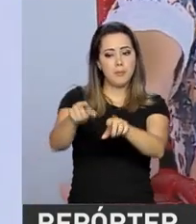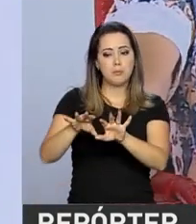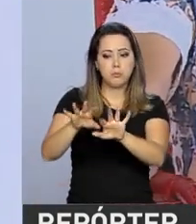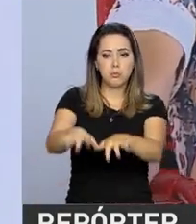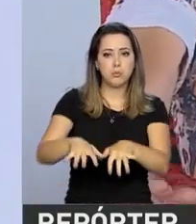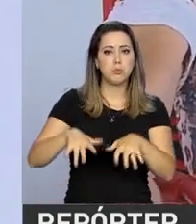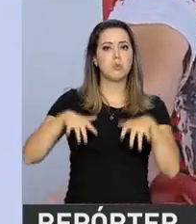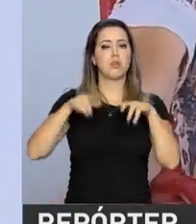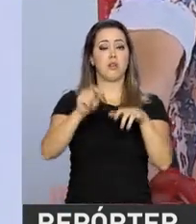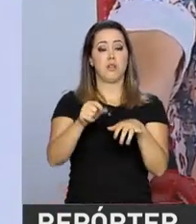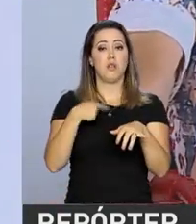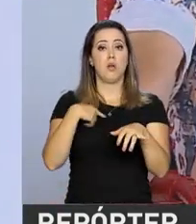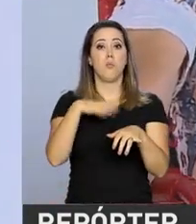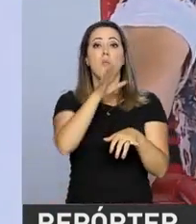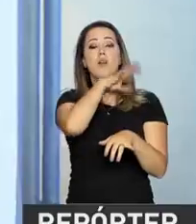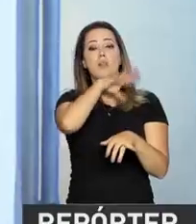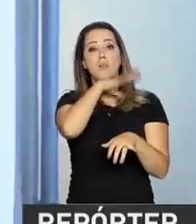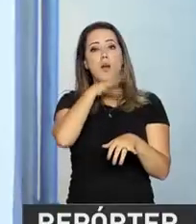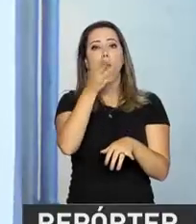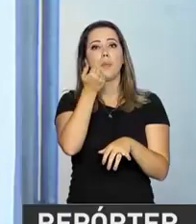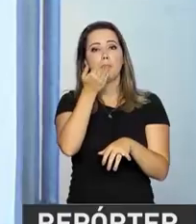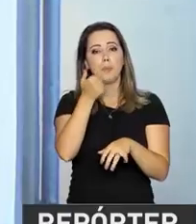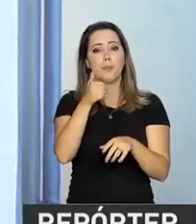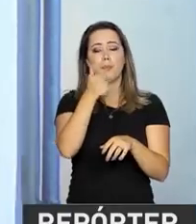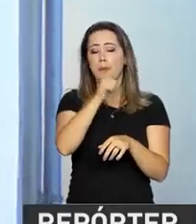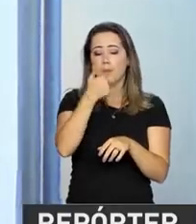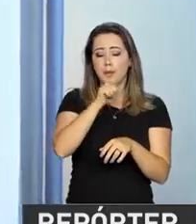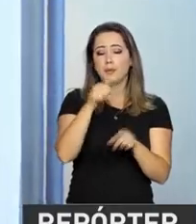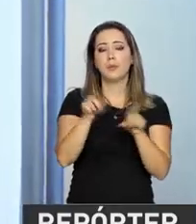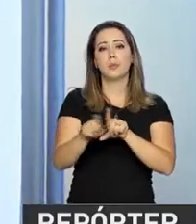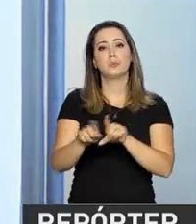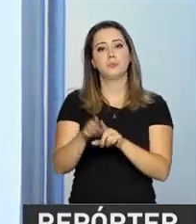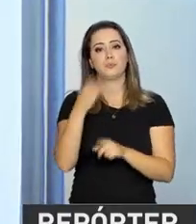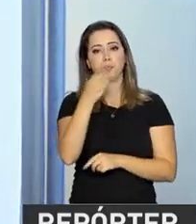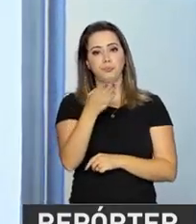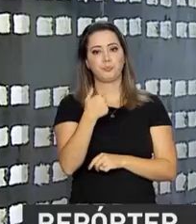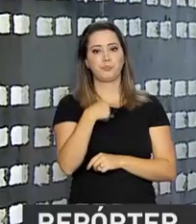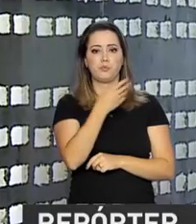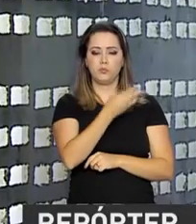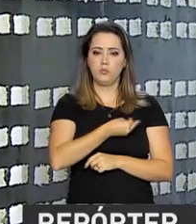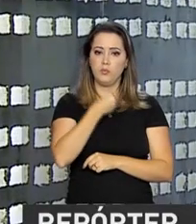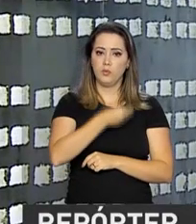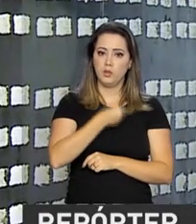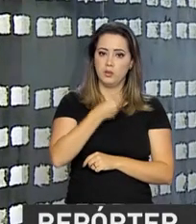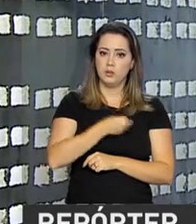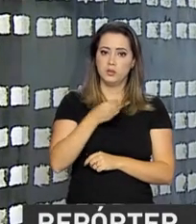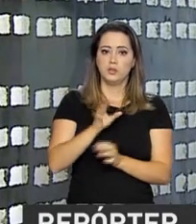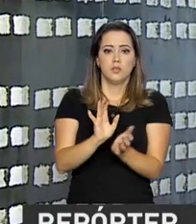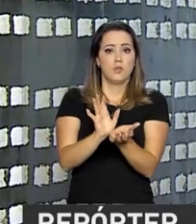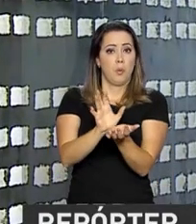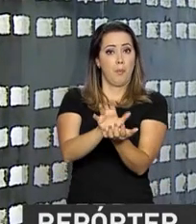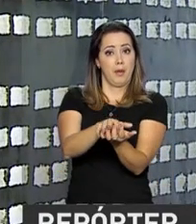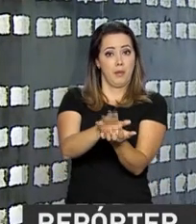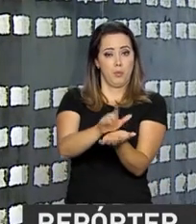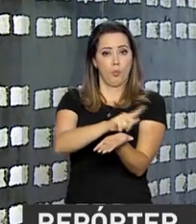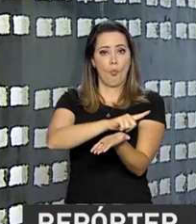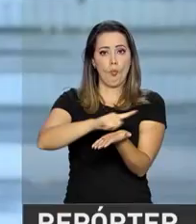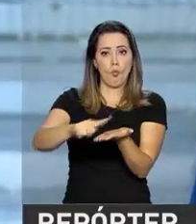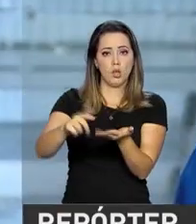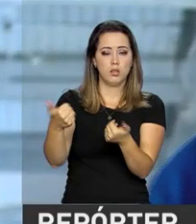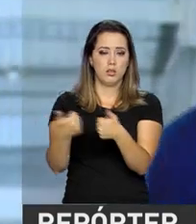bichos os animais em coslada morador de salgueiro município do sertão de pernambuco fizinho a